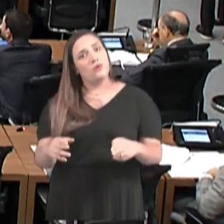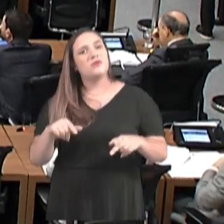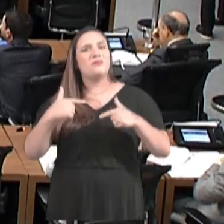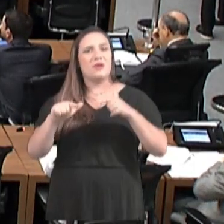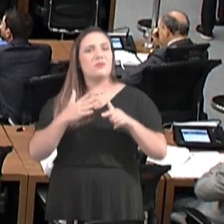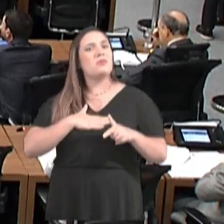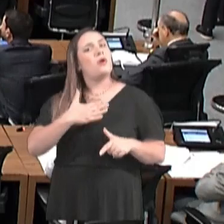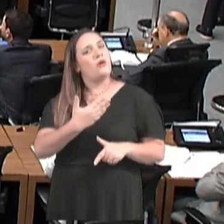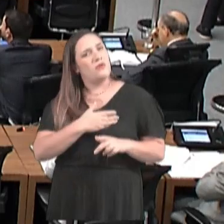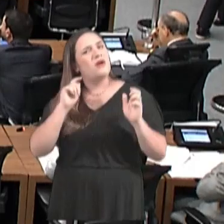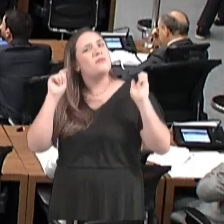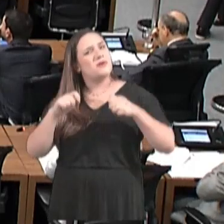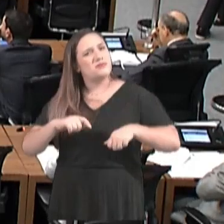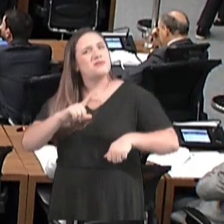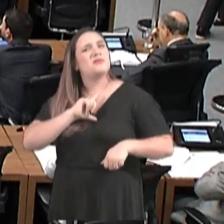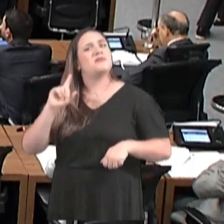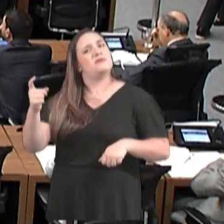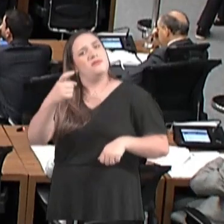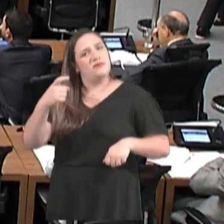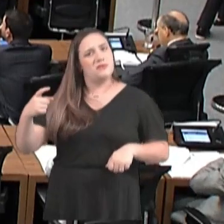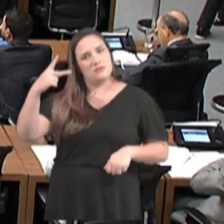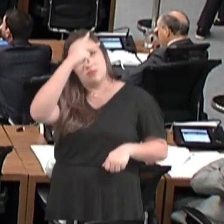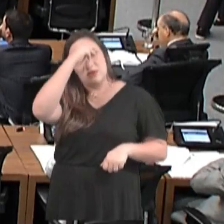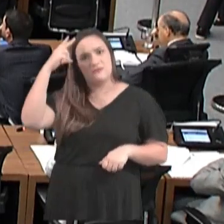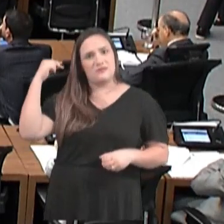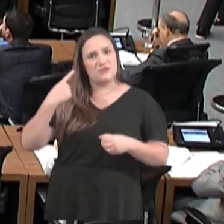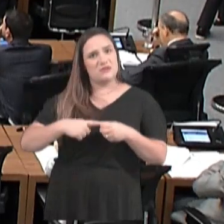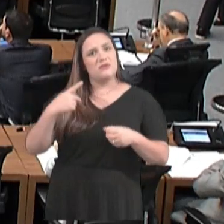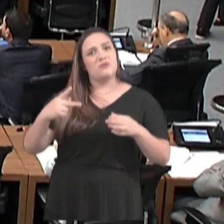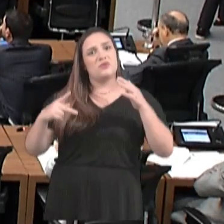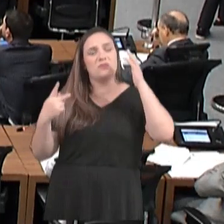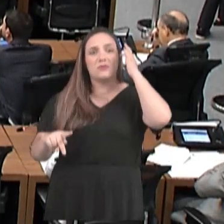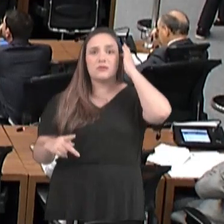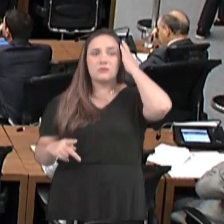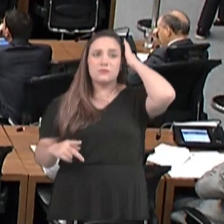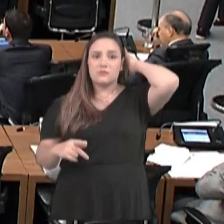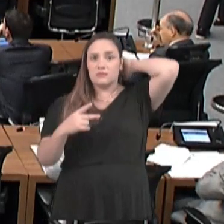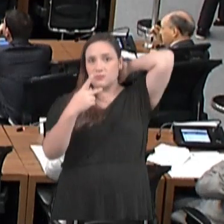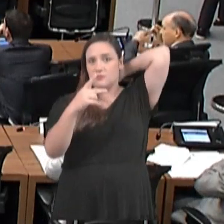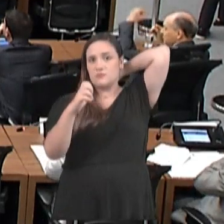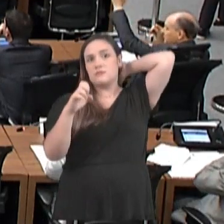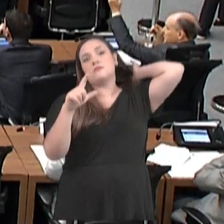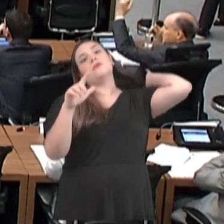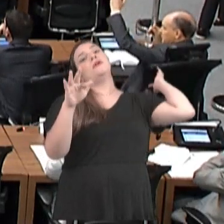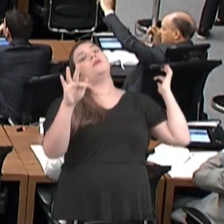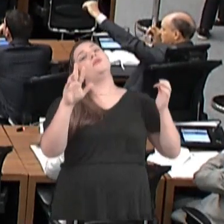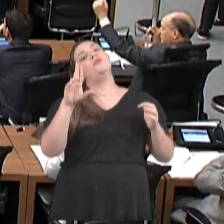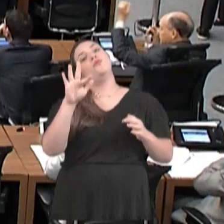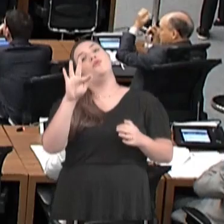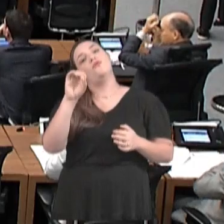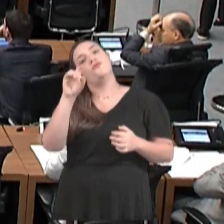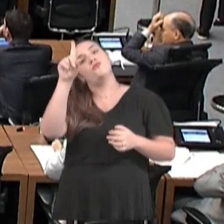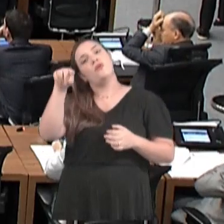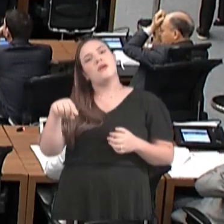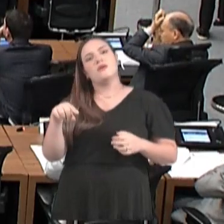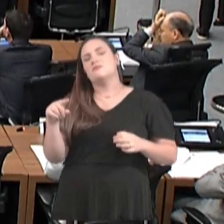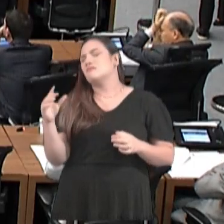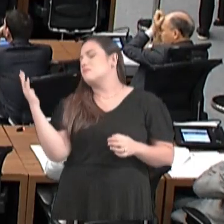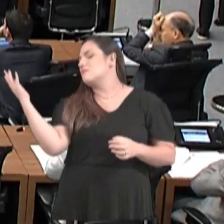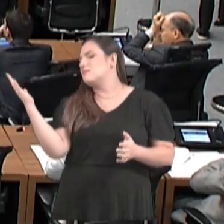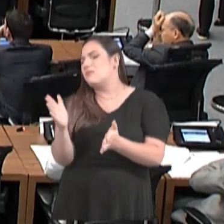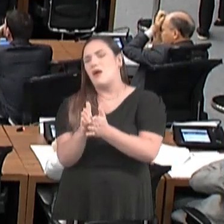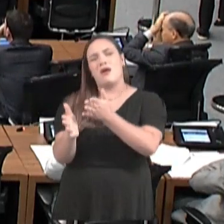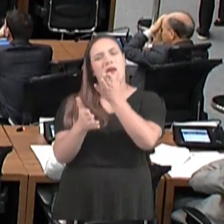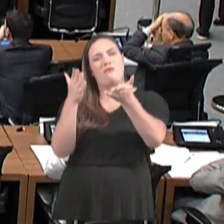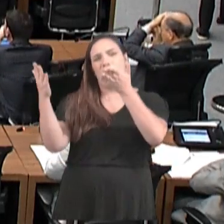amigo competente, ex-prefeito de Ponta Porã, Pelufo. Foi um brilhante prefeito de